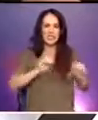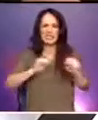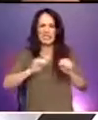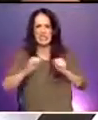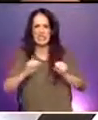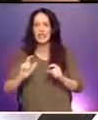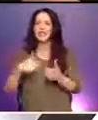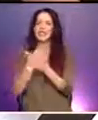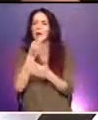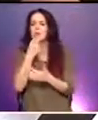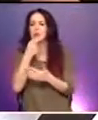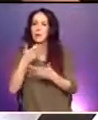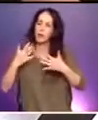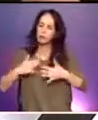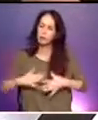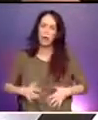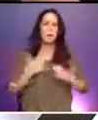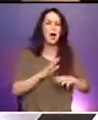afinal o que é que é uma criança hiperativa e uma criança